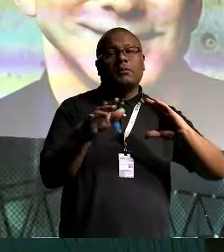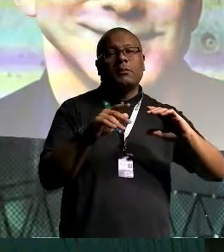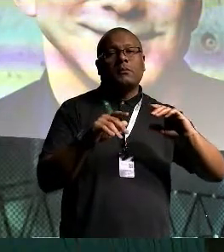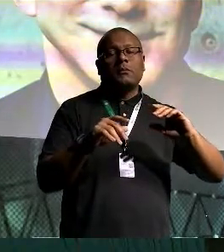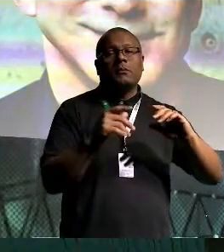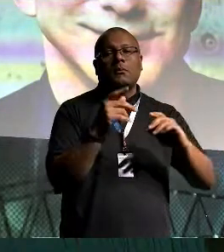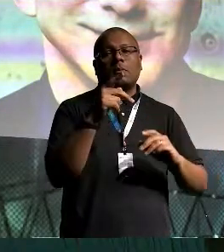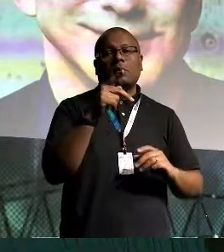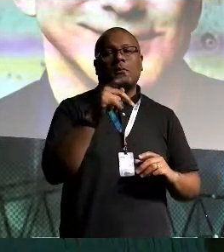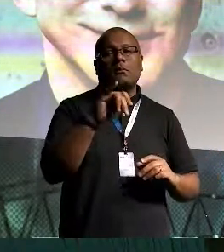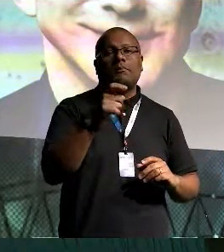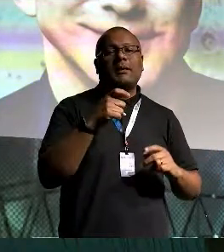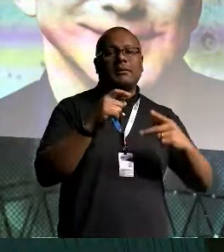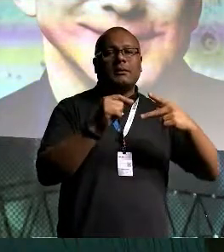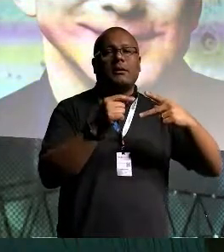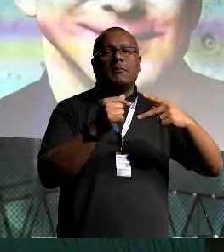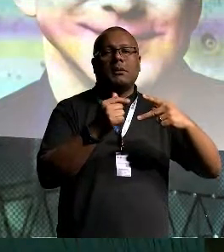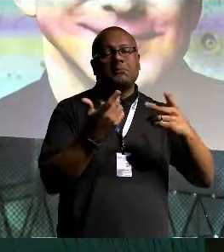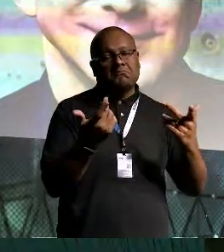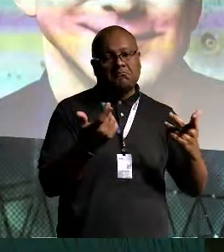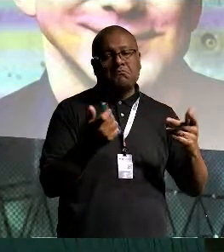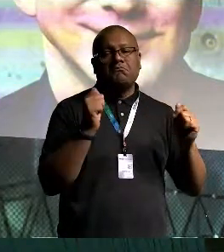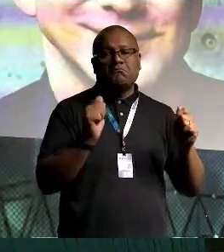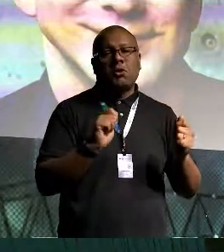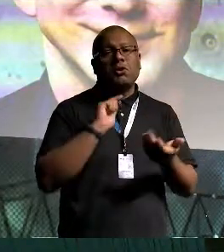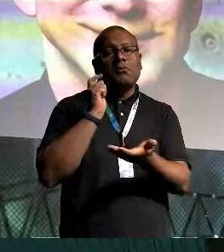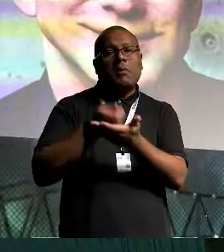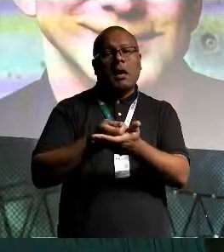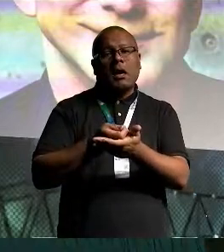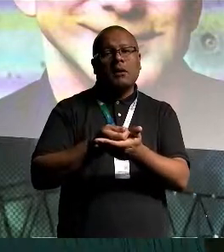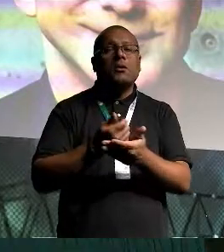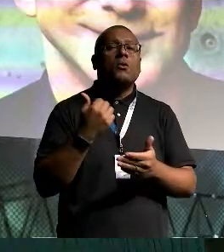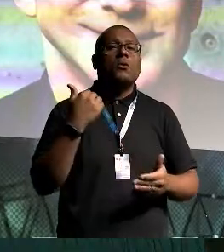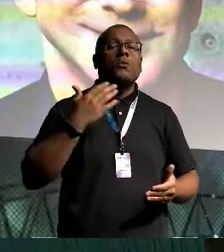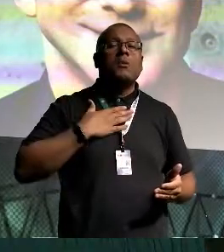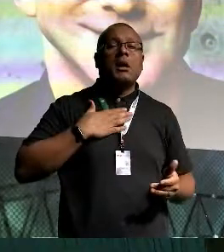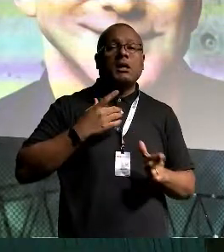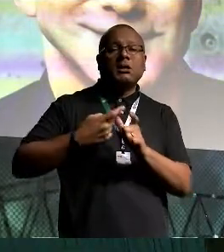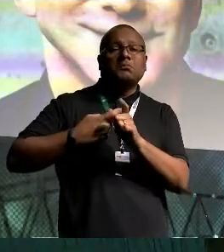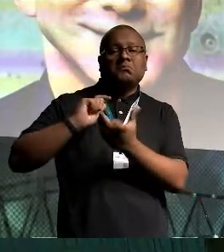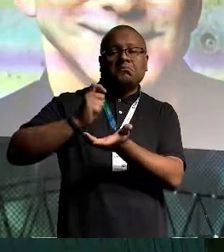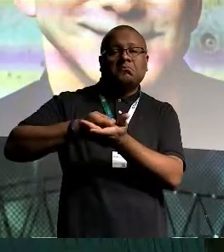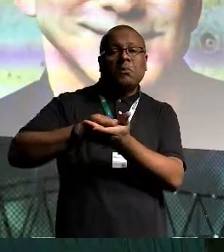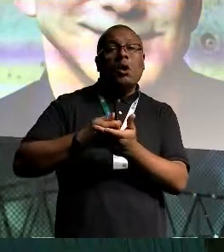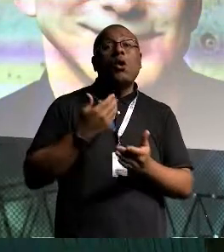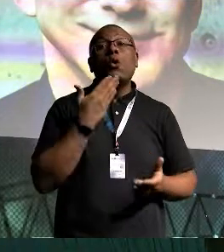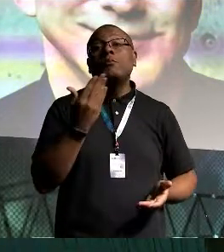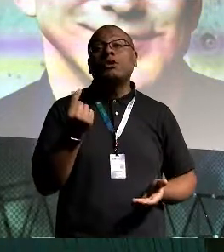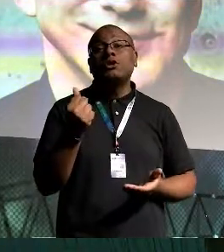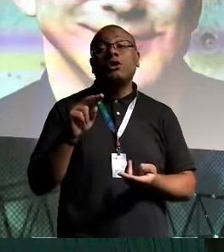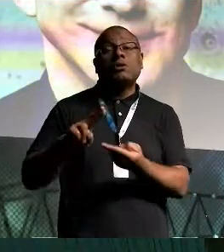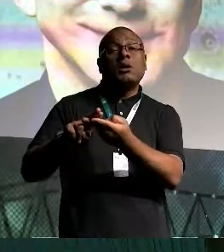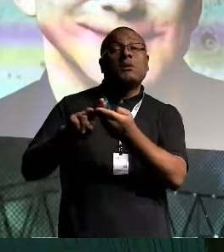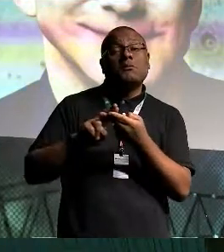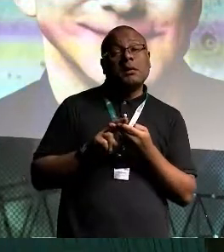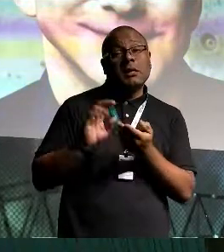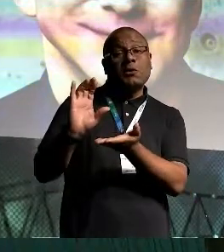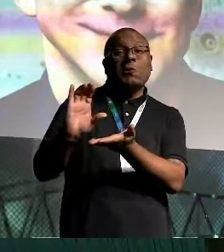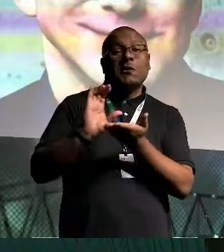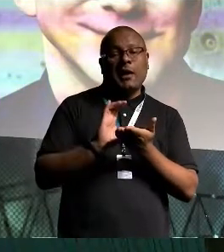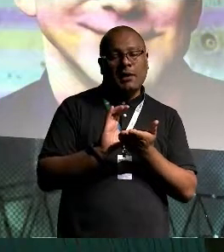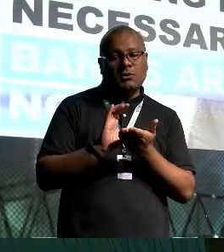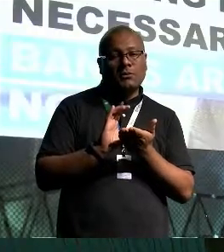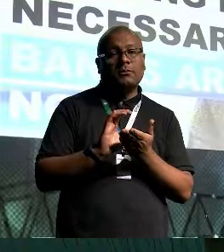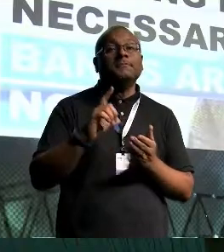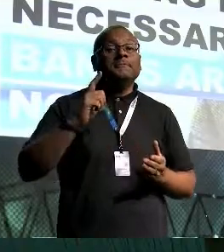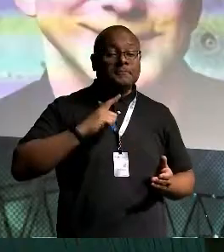PIX, pode ser um pagamento de uma conta, pode ser um crédito, uma operação de crédito, em que a gente tem